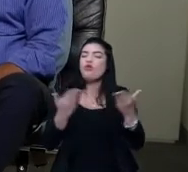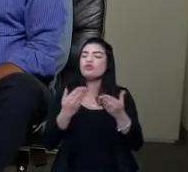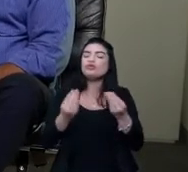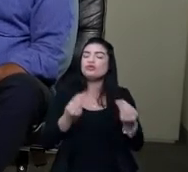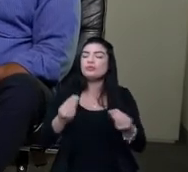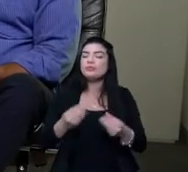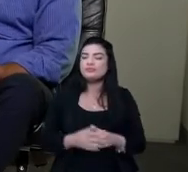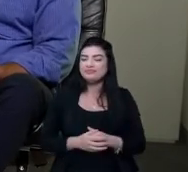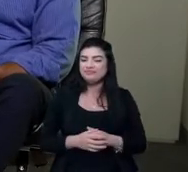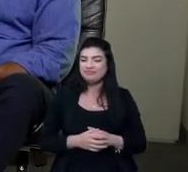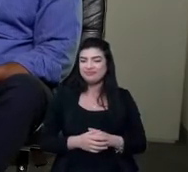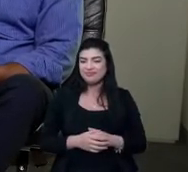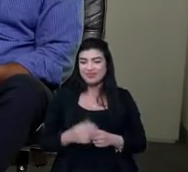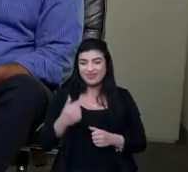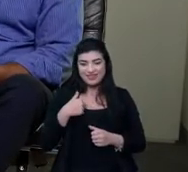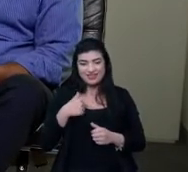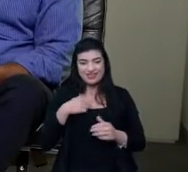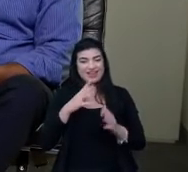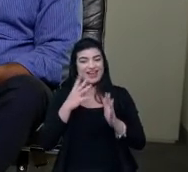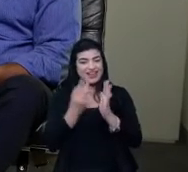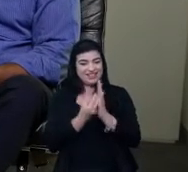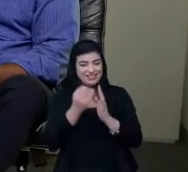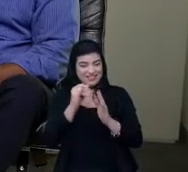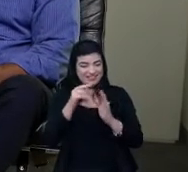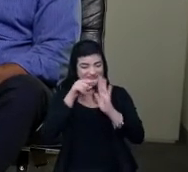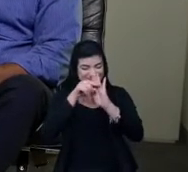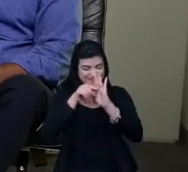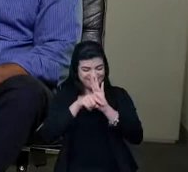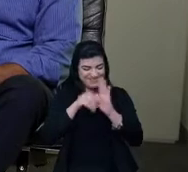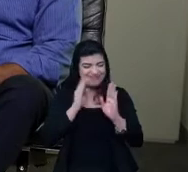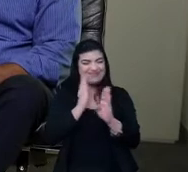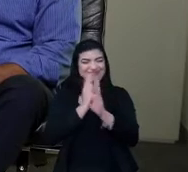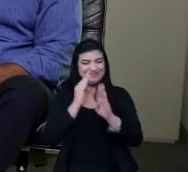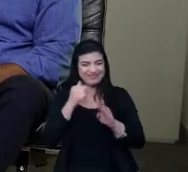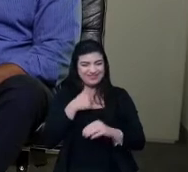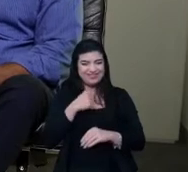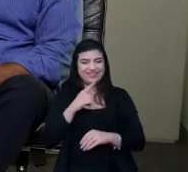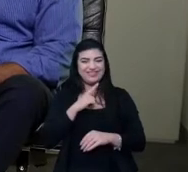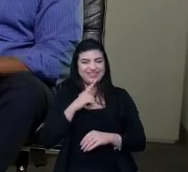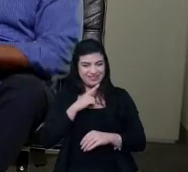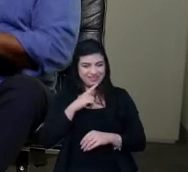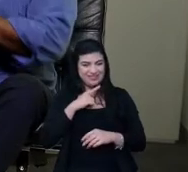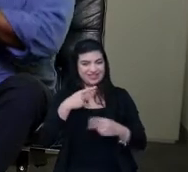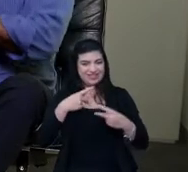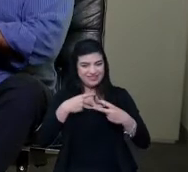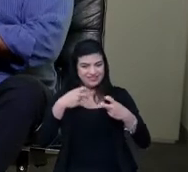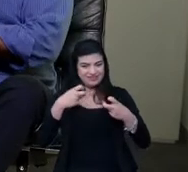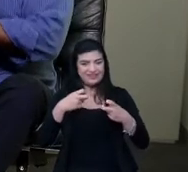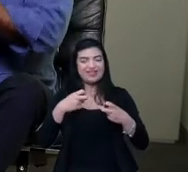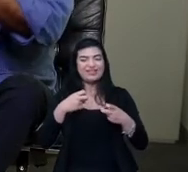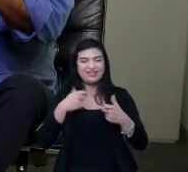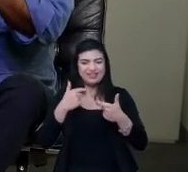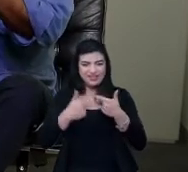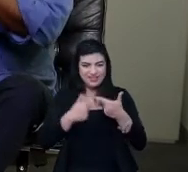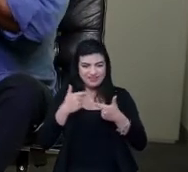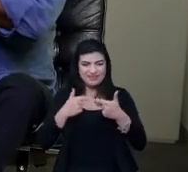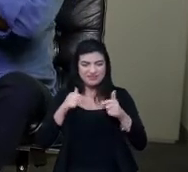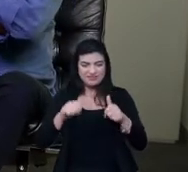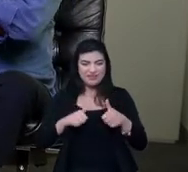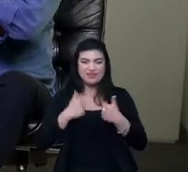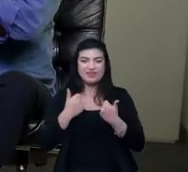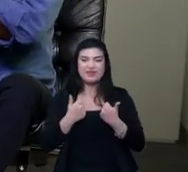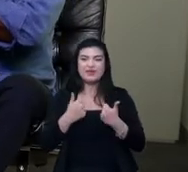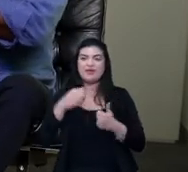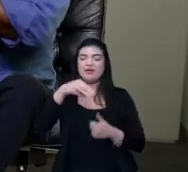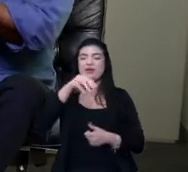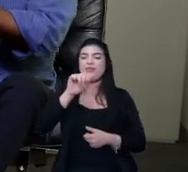não é artista, mas se for buscar lá dentro do coração, vai descobrir que tem algum dom que está sendo trabalhado, que vai ser. Marlon, ele sempre